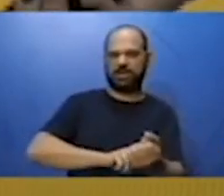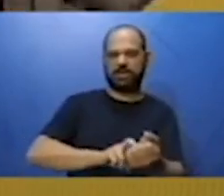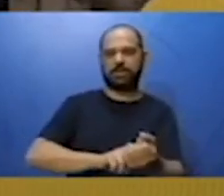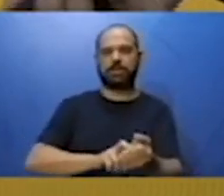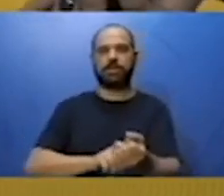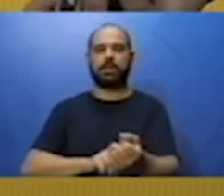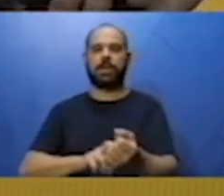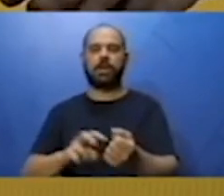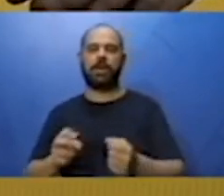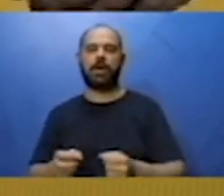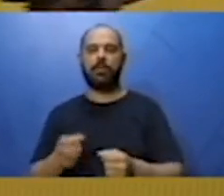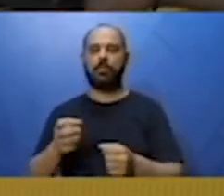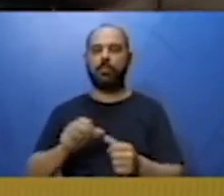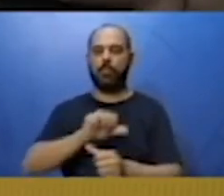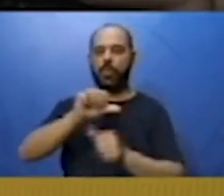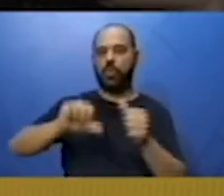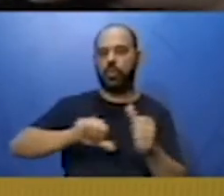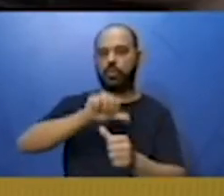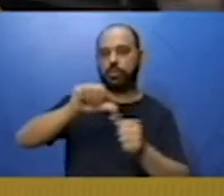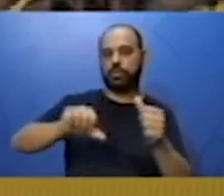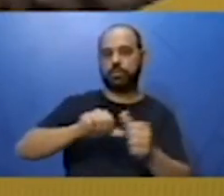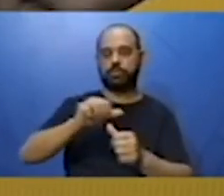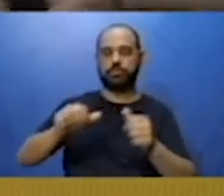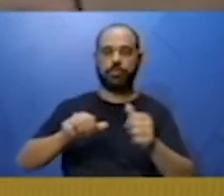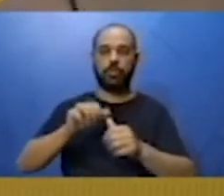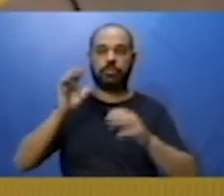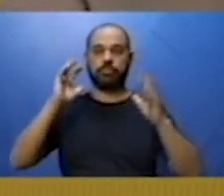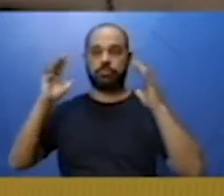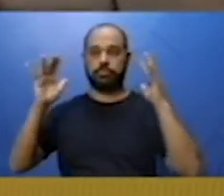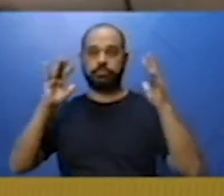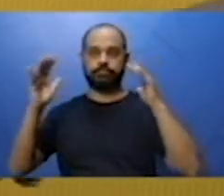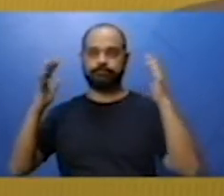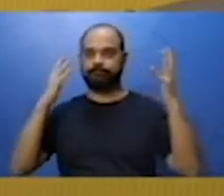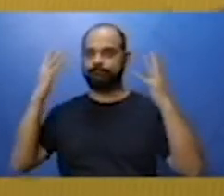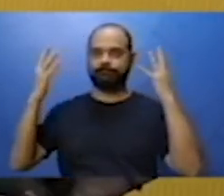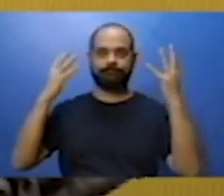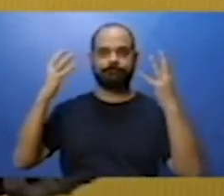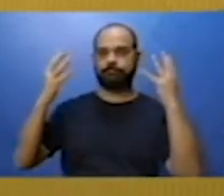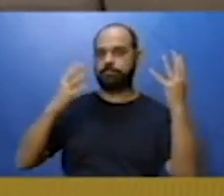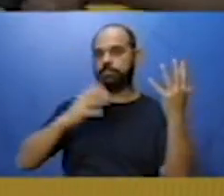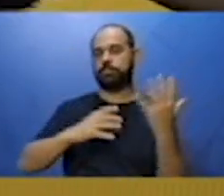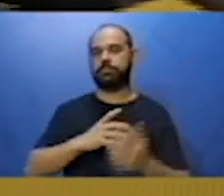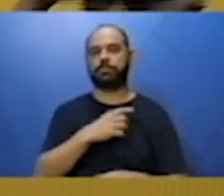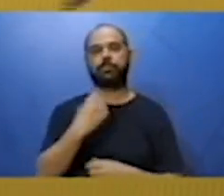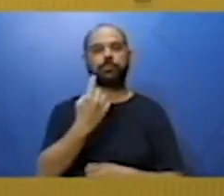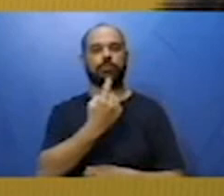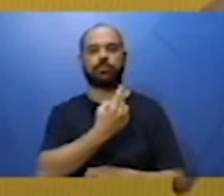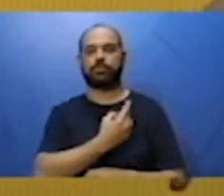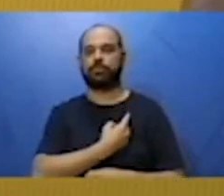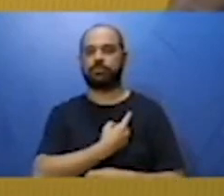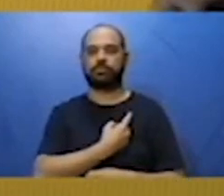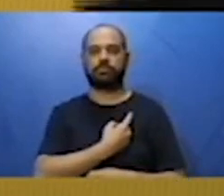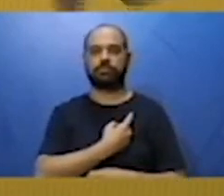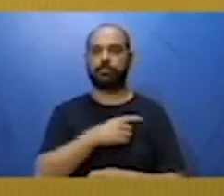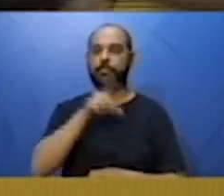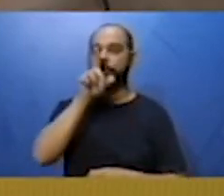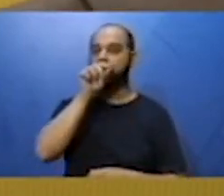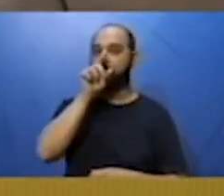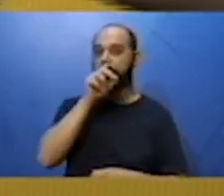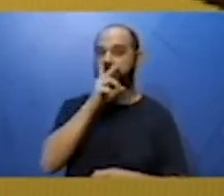A página vira, o som delira. Então a gente pira. E no meio disso tudo, estamos tipo